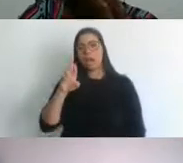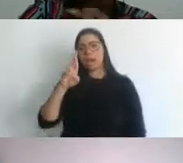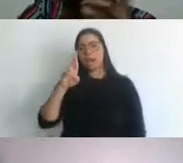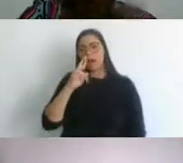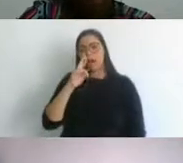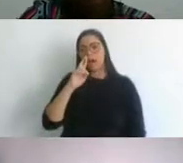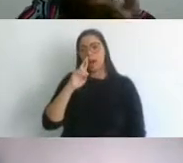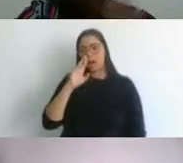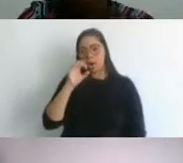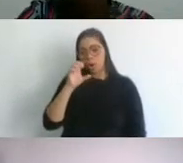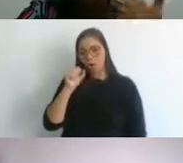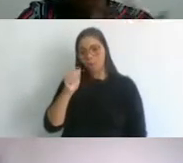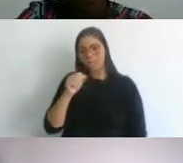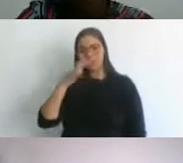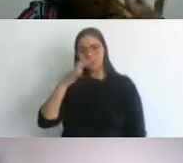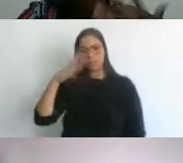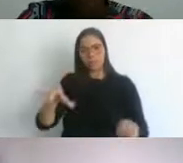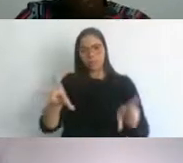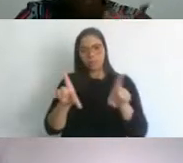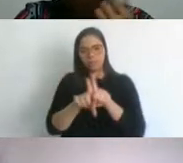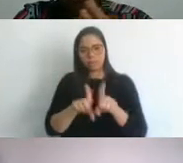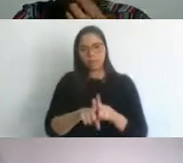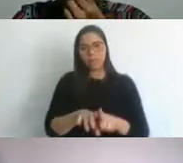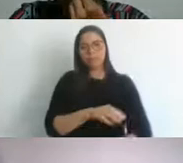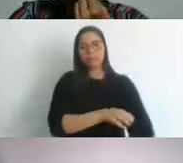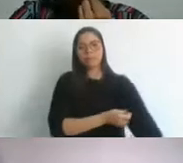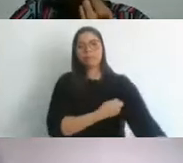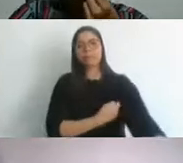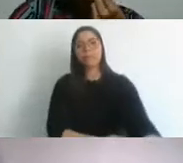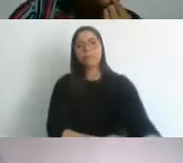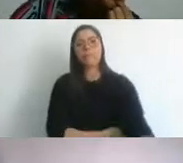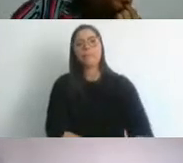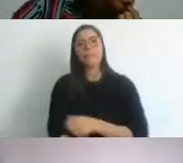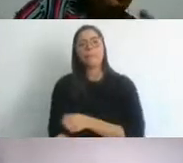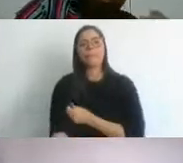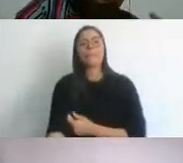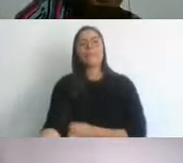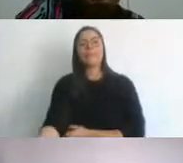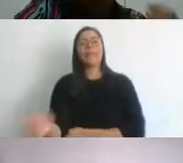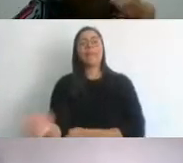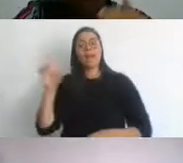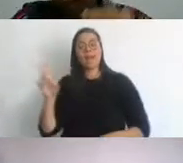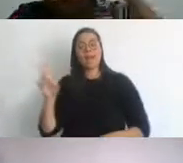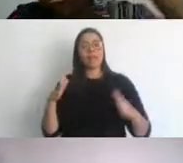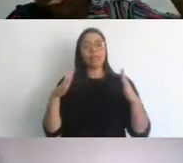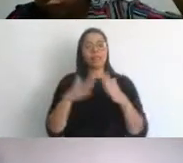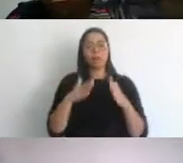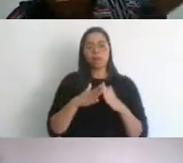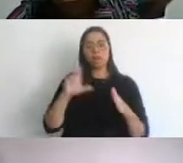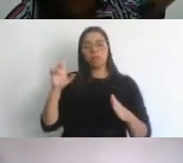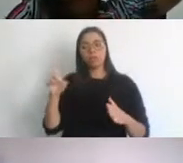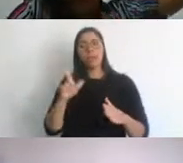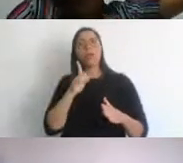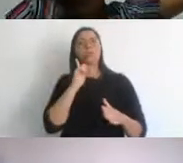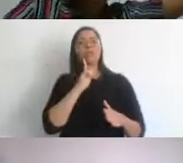Ventos não está tentando trazer bastantes autoras né mas contemporâneas e tudo mais ela está nos Estados Unidos está mas não é